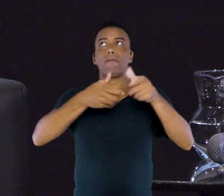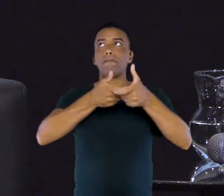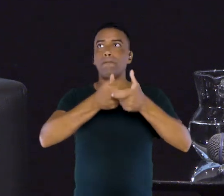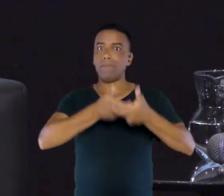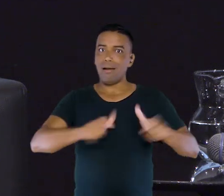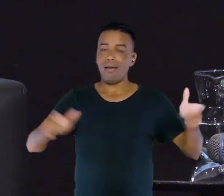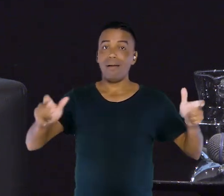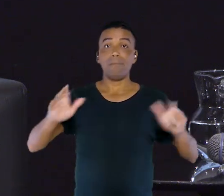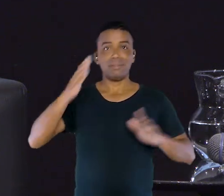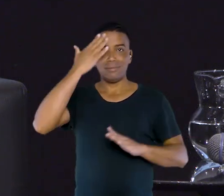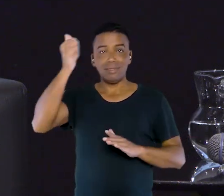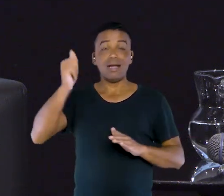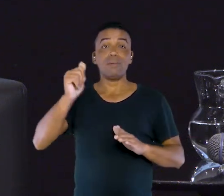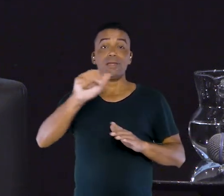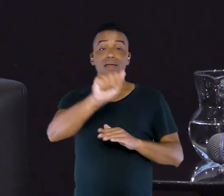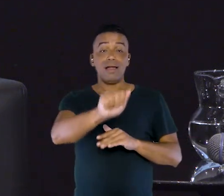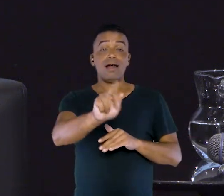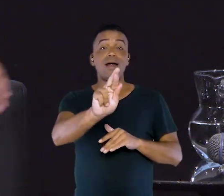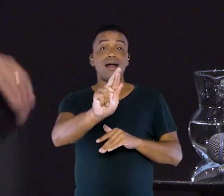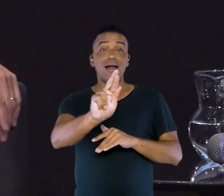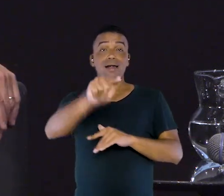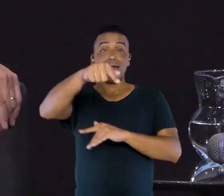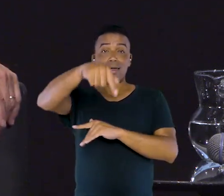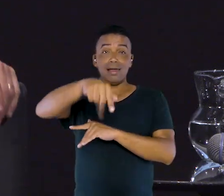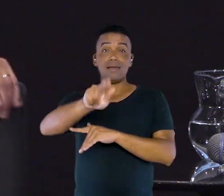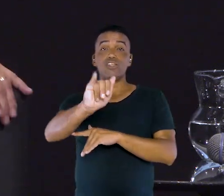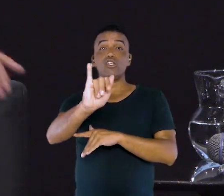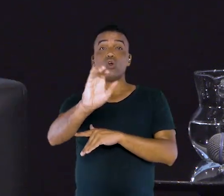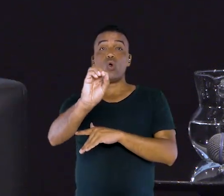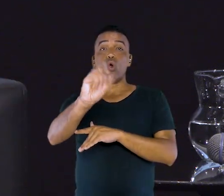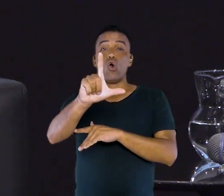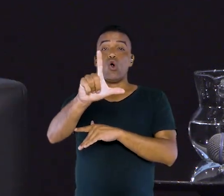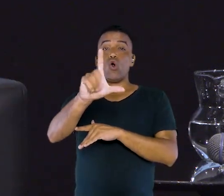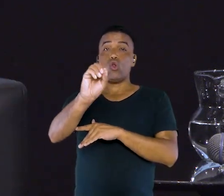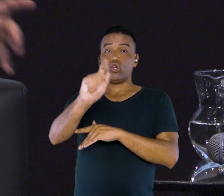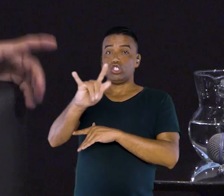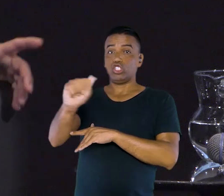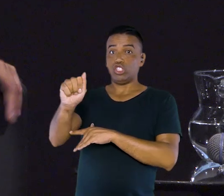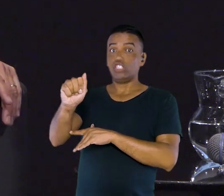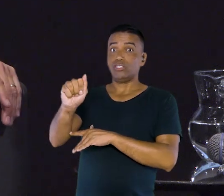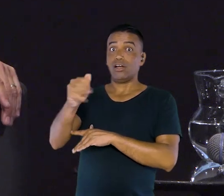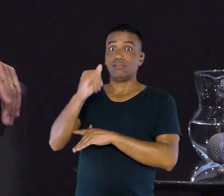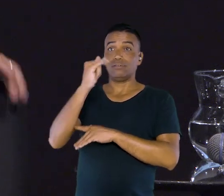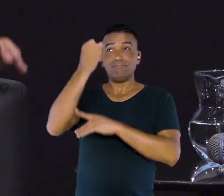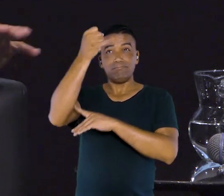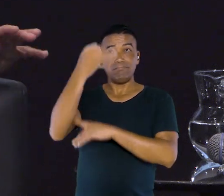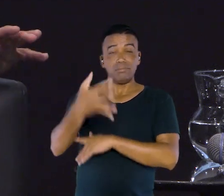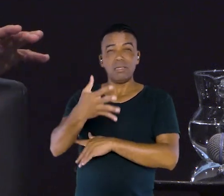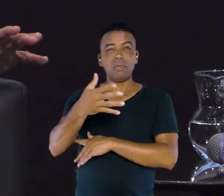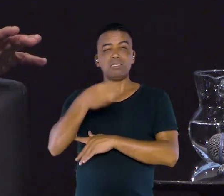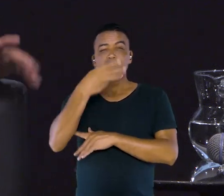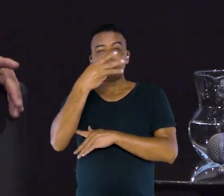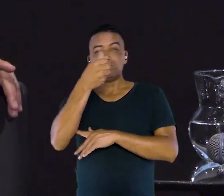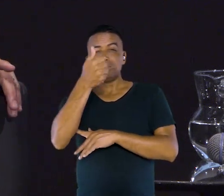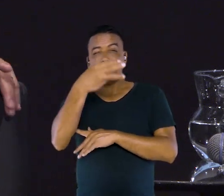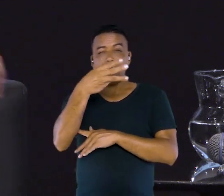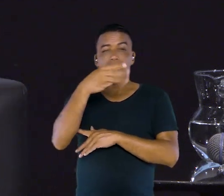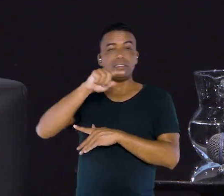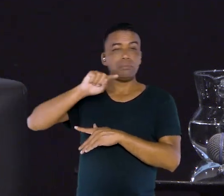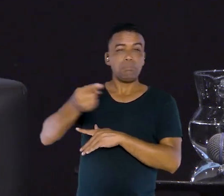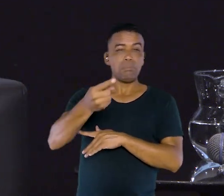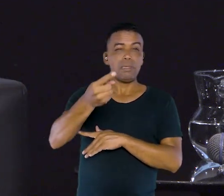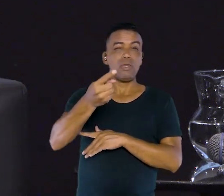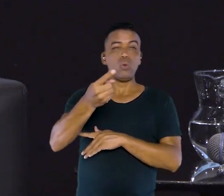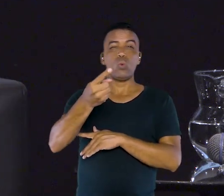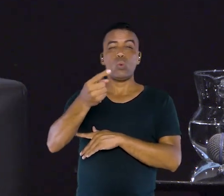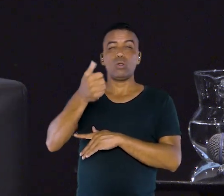que, pelo que a arqueologia diz, né, as primeiras evidências da presença indígena na Amazônia têm mais ou menos 13 mil anos.